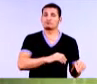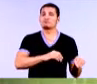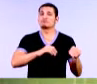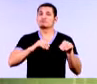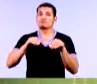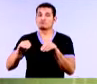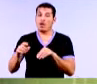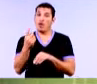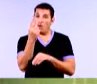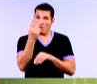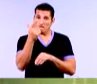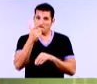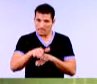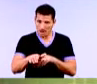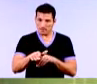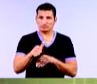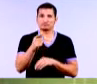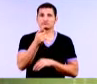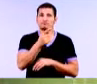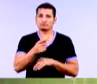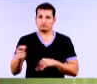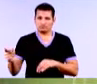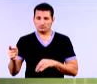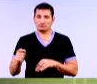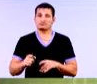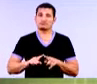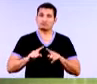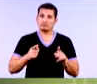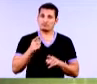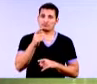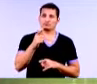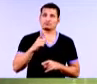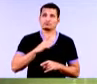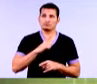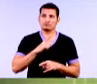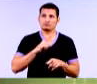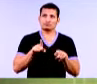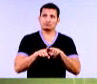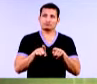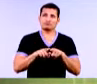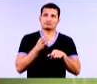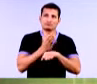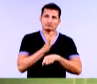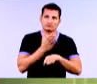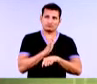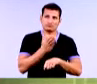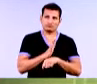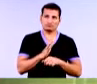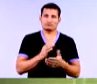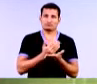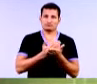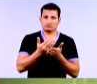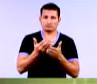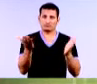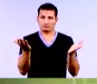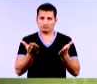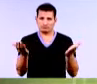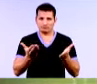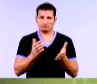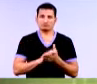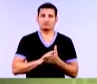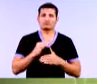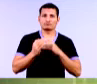dessa atividade, tá? Entretanto, vocês terão também a atividade que se inicia a partir de hoje para